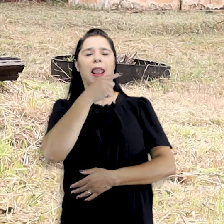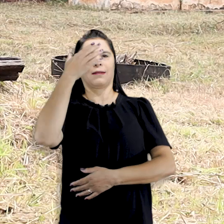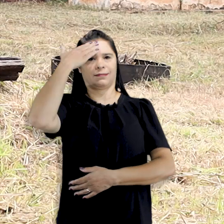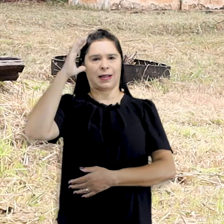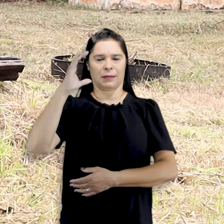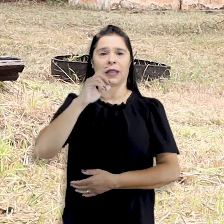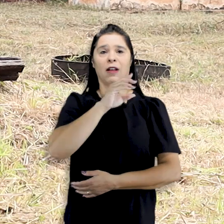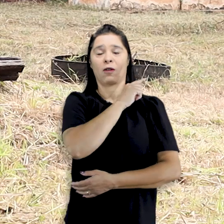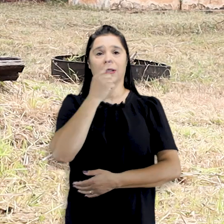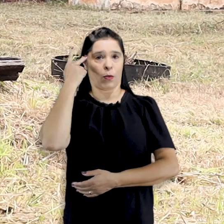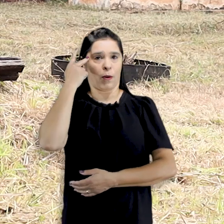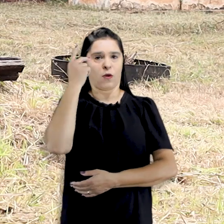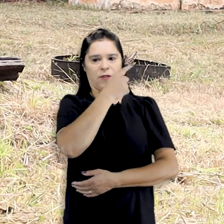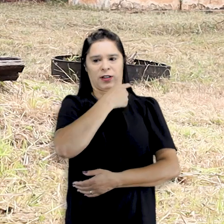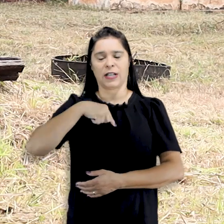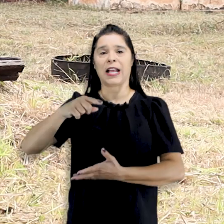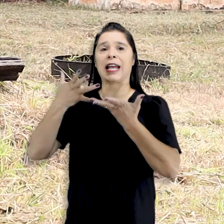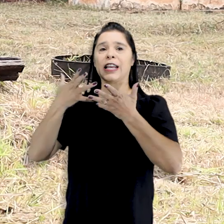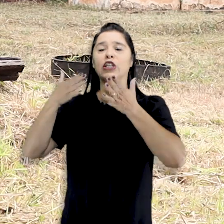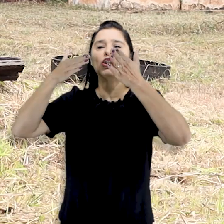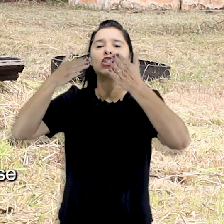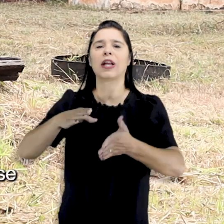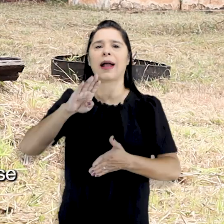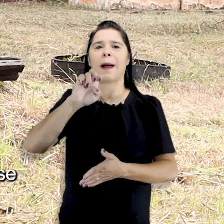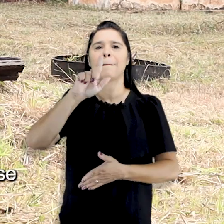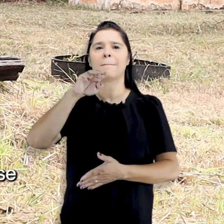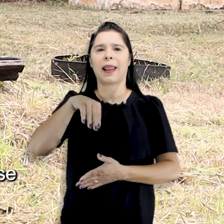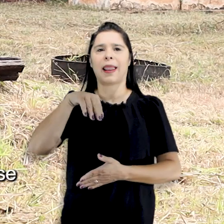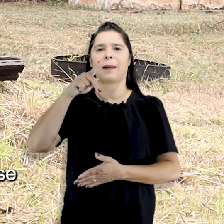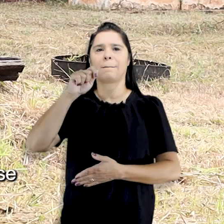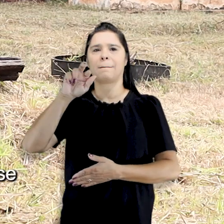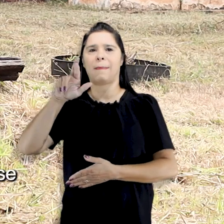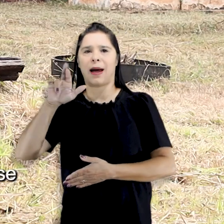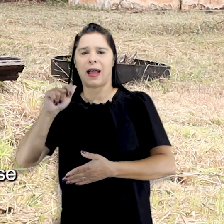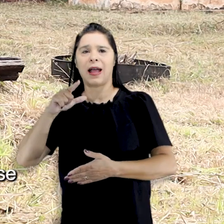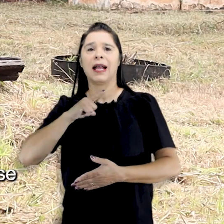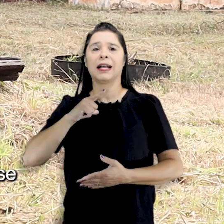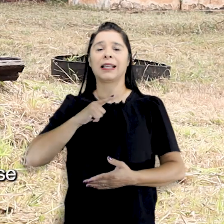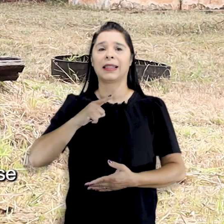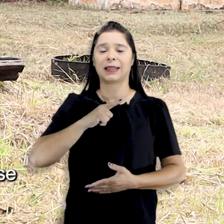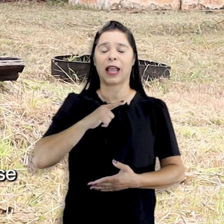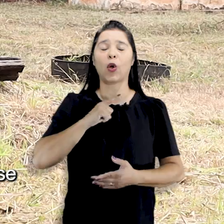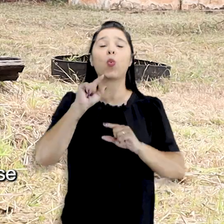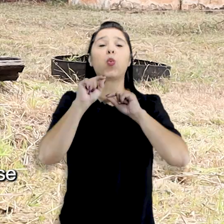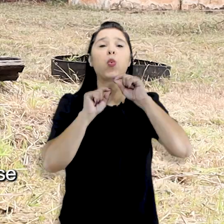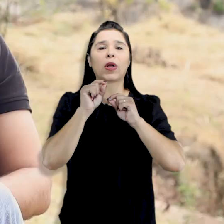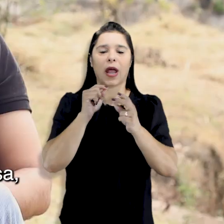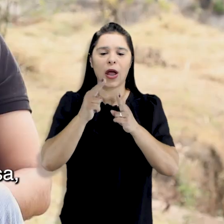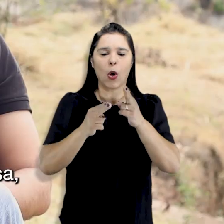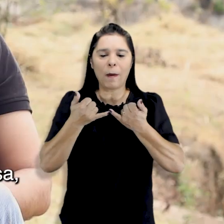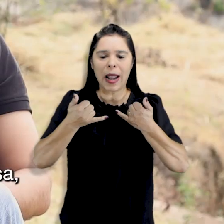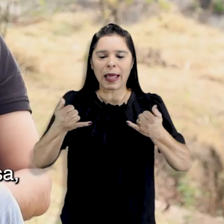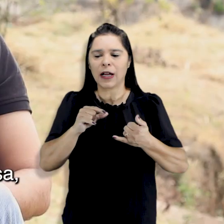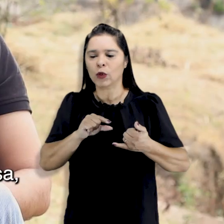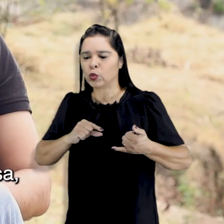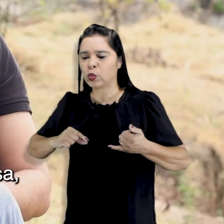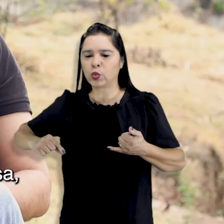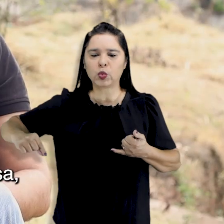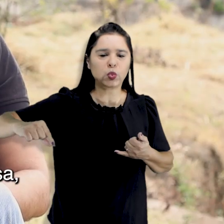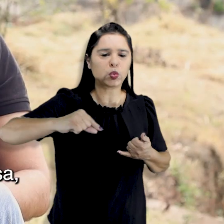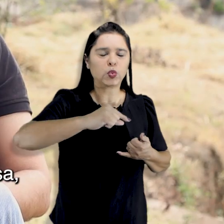ela tinha a intenção de chegar até Belém do Pará, para ser uma ferrovia que interligasse o Brasil de norte a sul. Com o